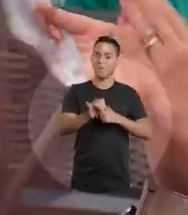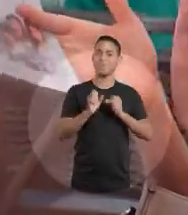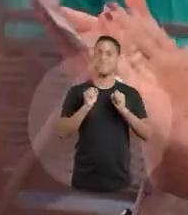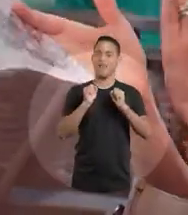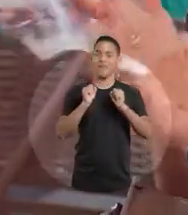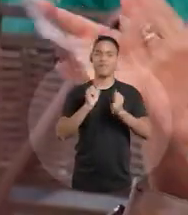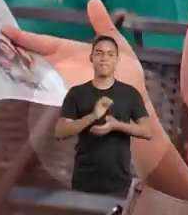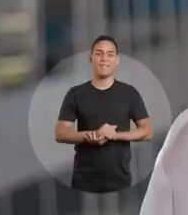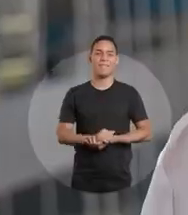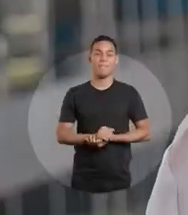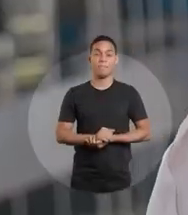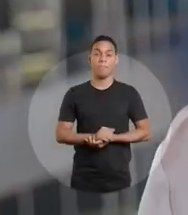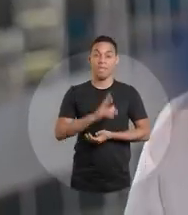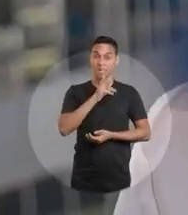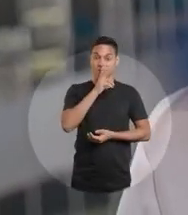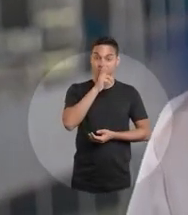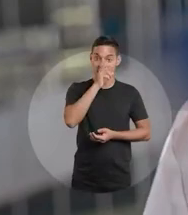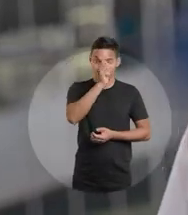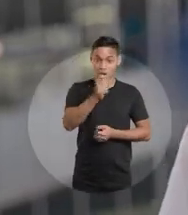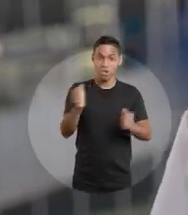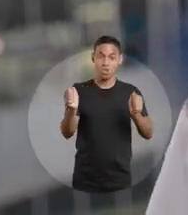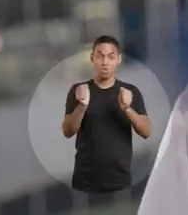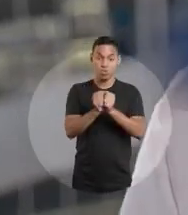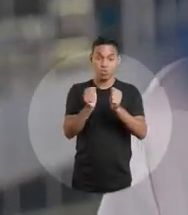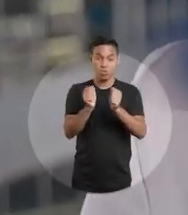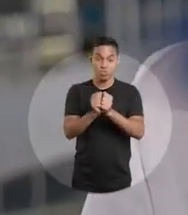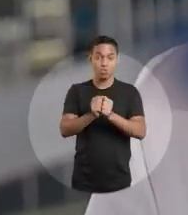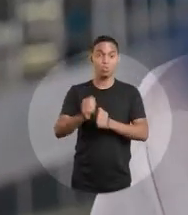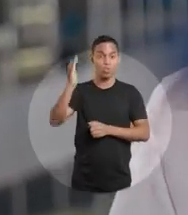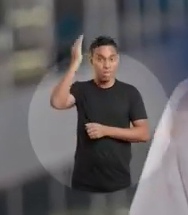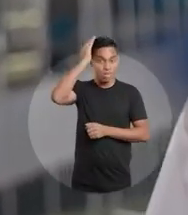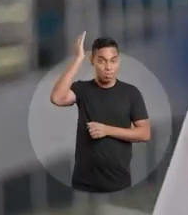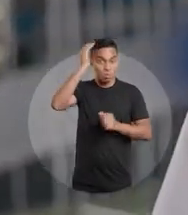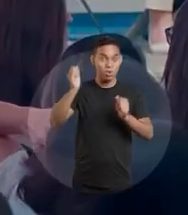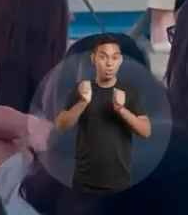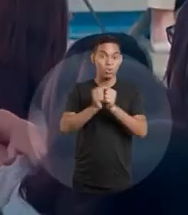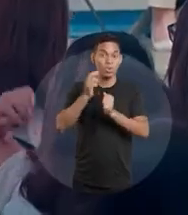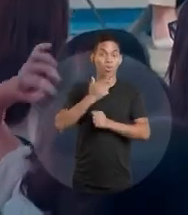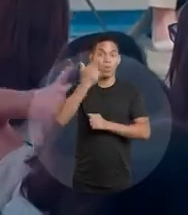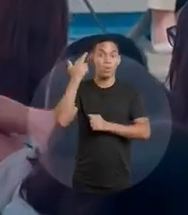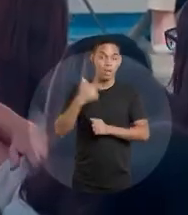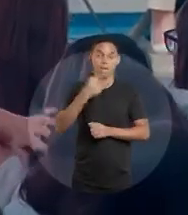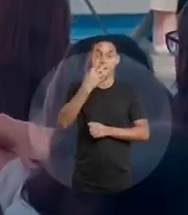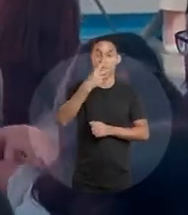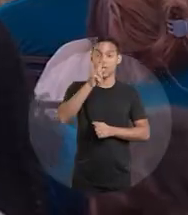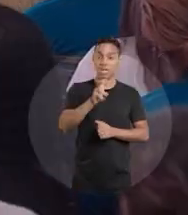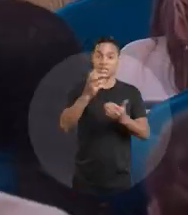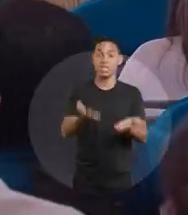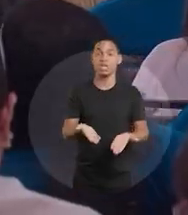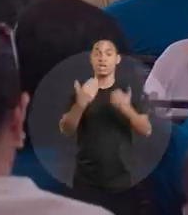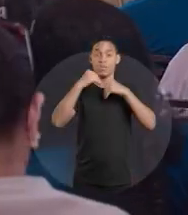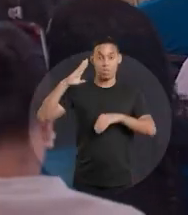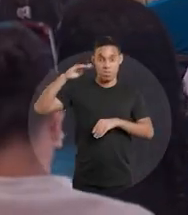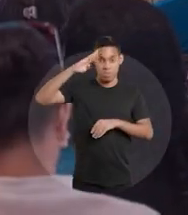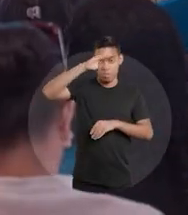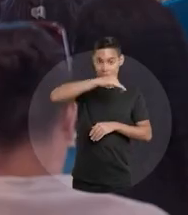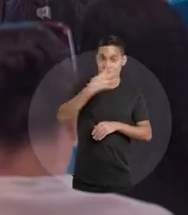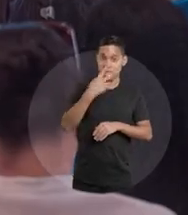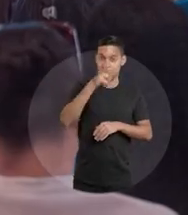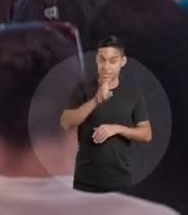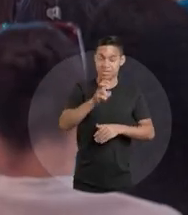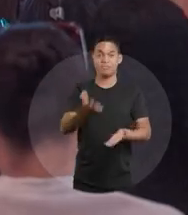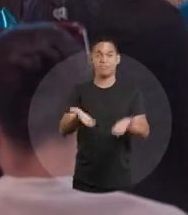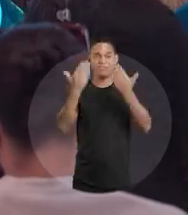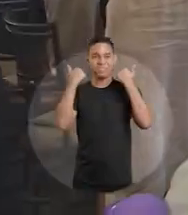prefeito de Campo Grande. Eu sou Fátima Zambuja e sou Beto 45. É 45! É Beto Pereira!